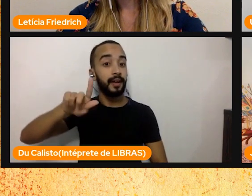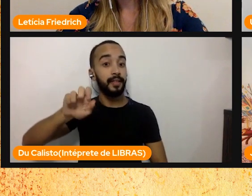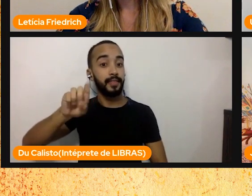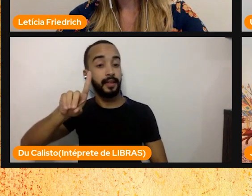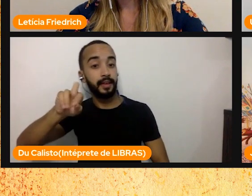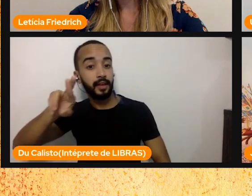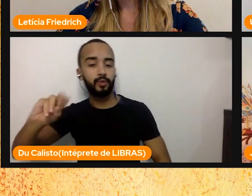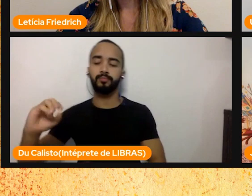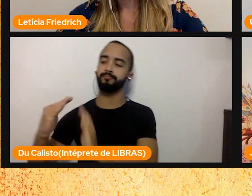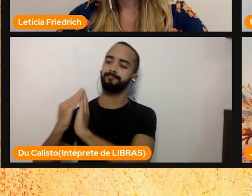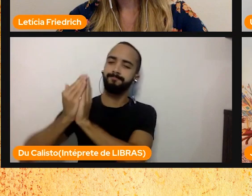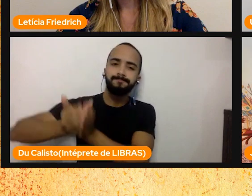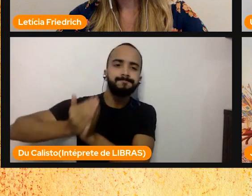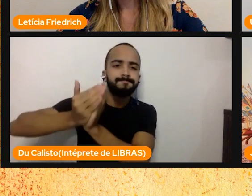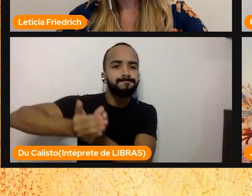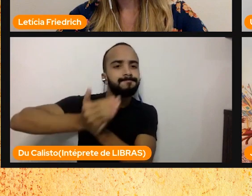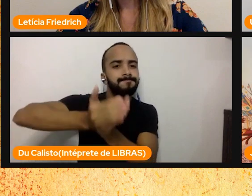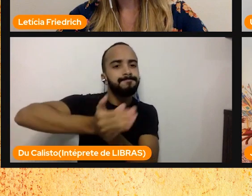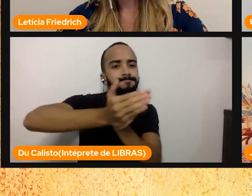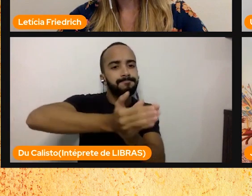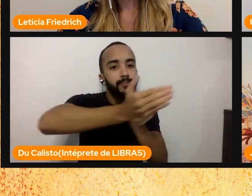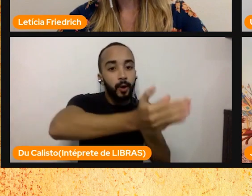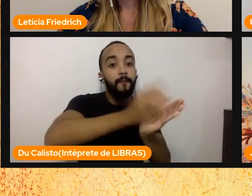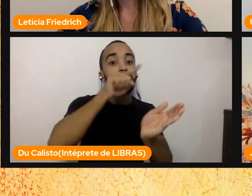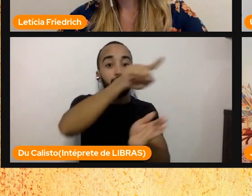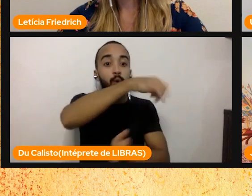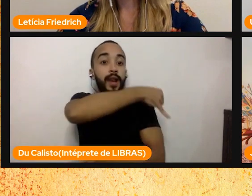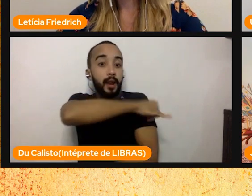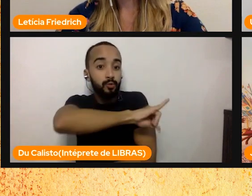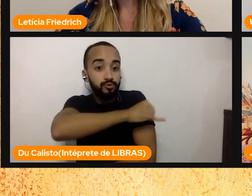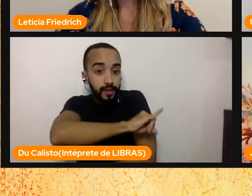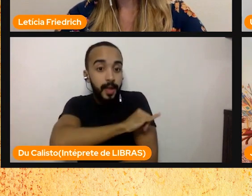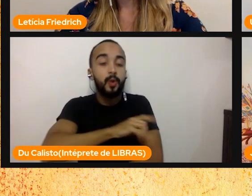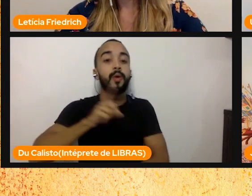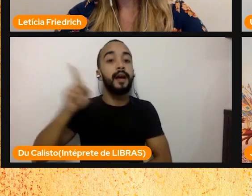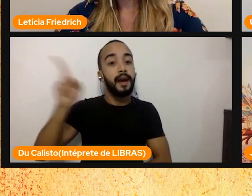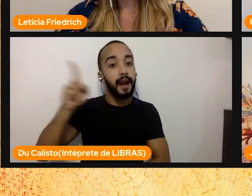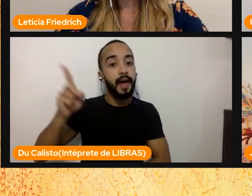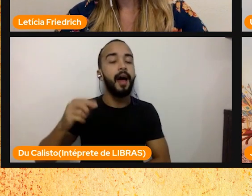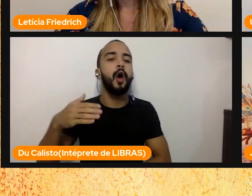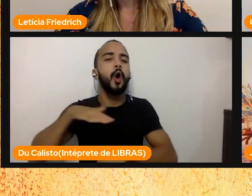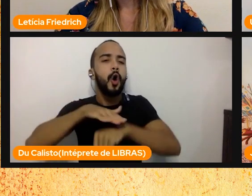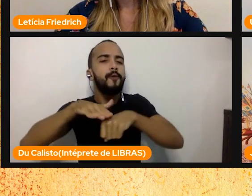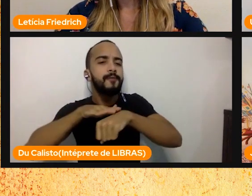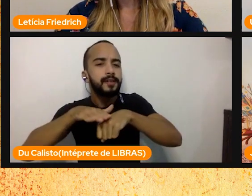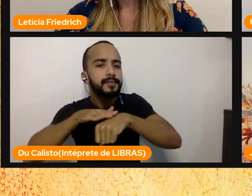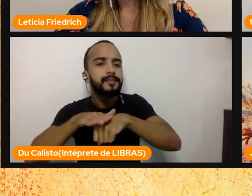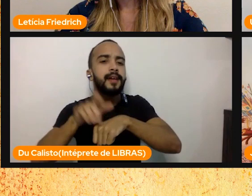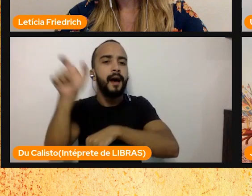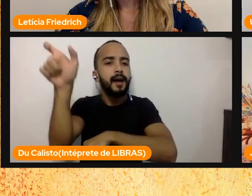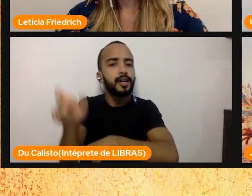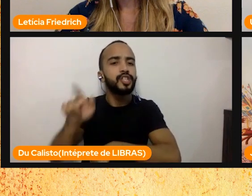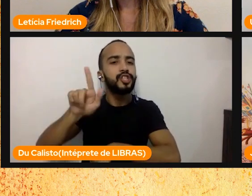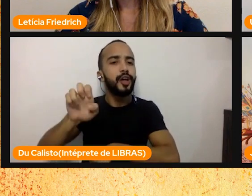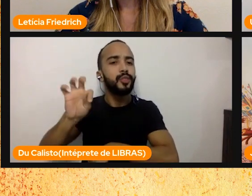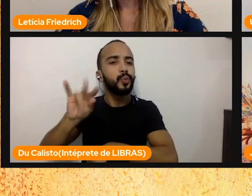ir falar com Getúlio Vargas no Rio de Janeiro, que até então era a capital do Brasil, que eles queriam reivindicar melhores condições de trabalho, porque na época